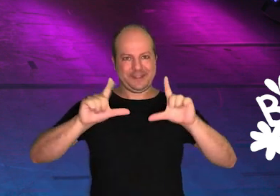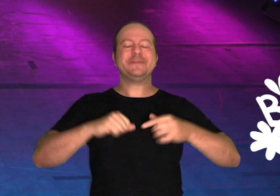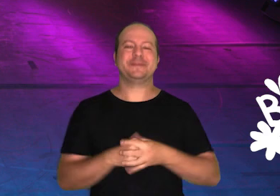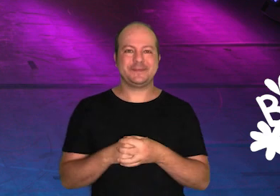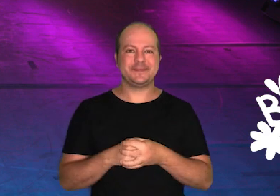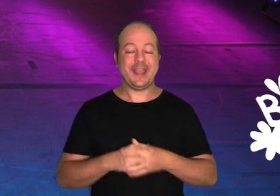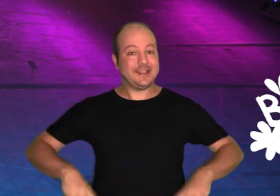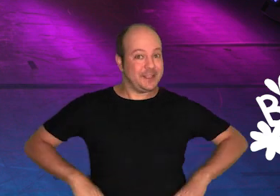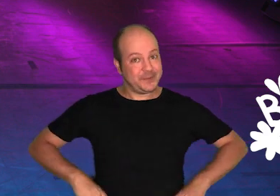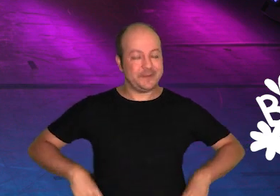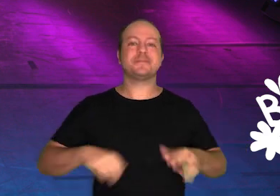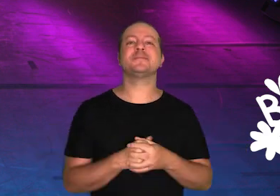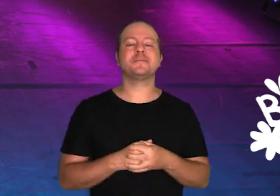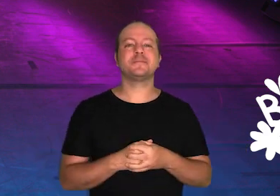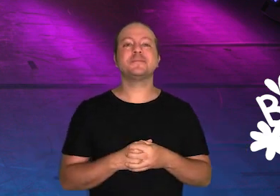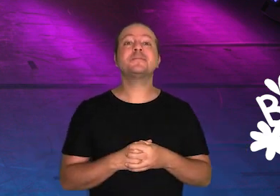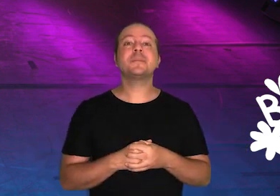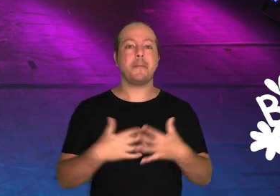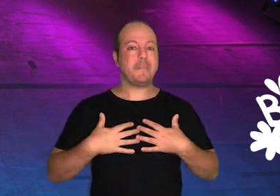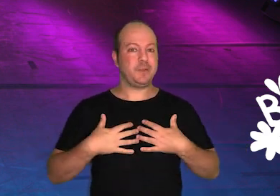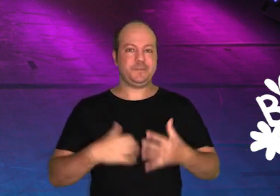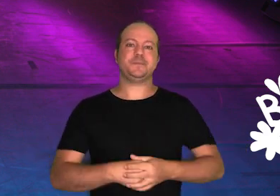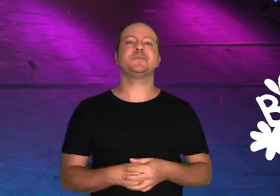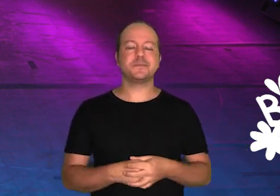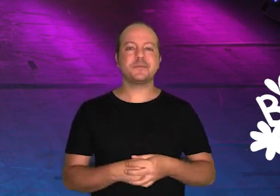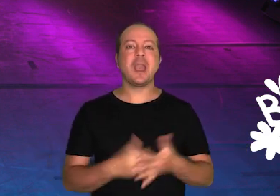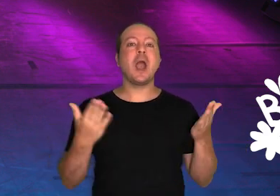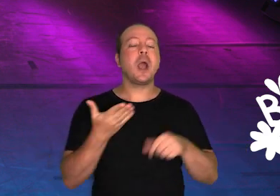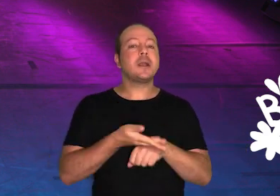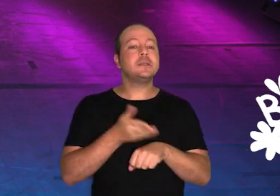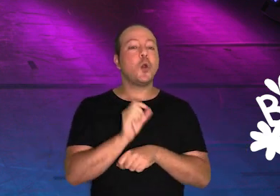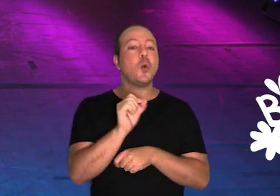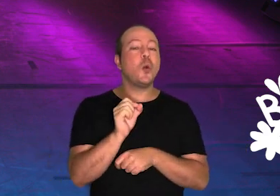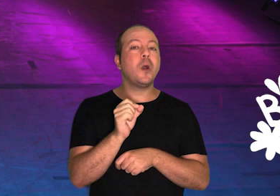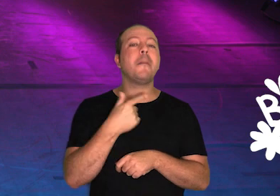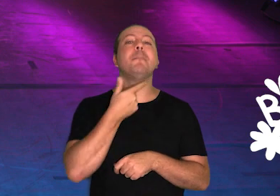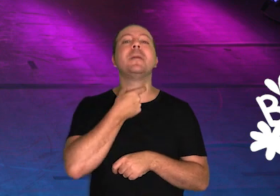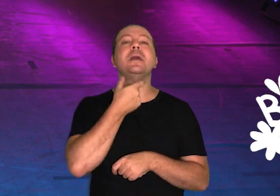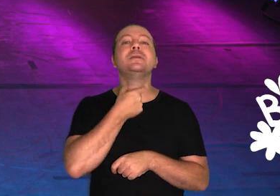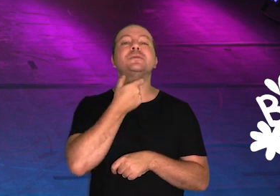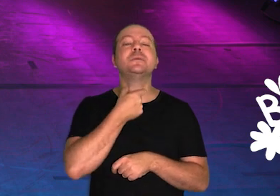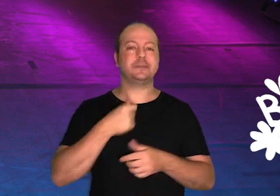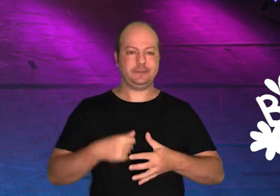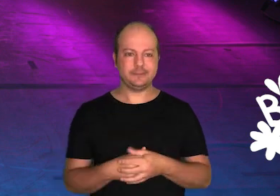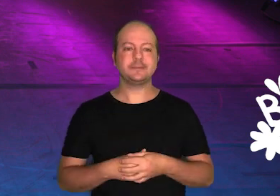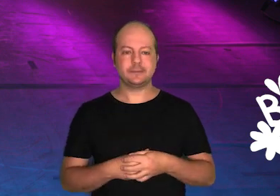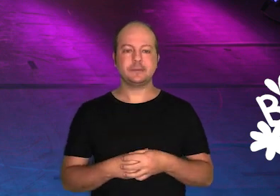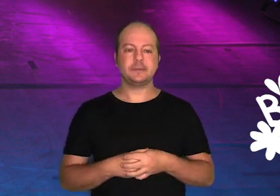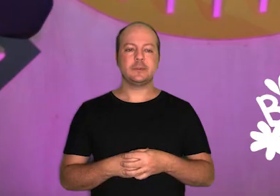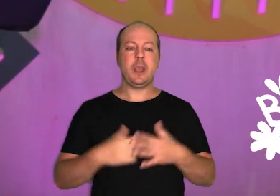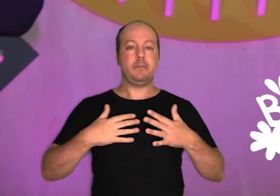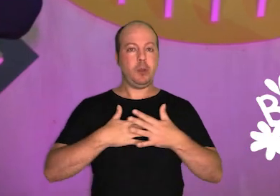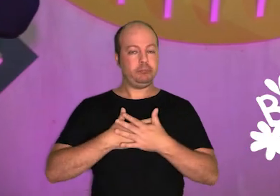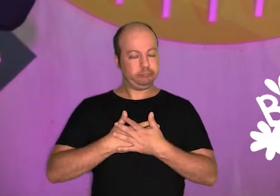televisão. A cintura. Os peitos. Agora vamos aquecer o pescoço. Aquecer o pescoço. Segura a mão no peito